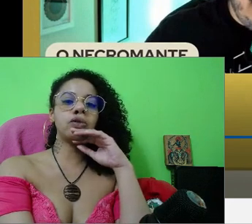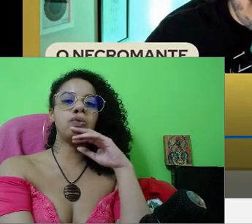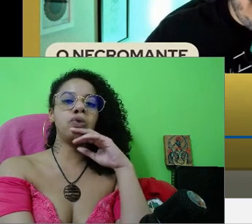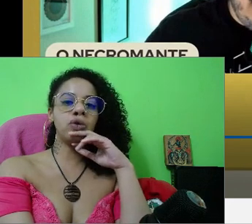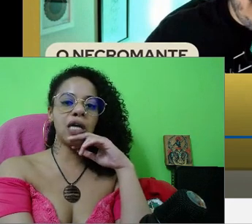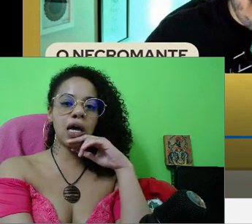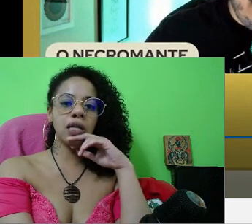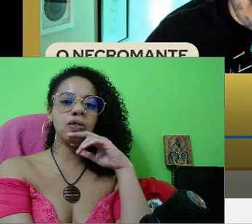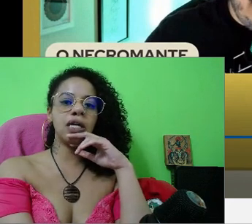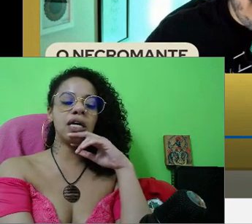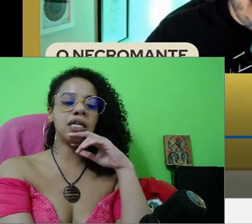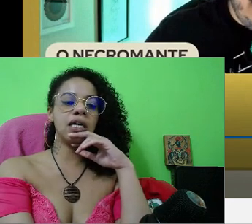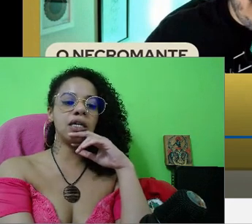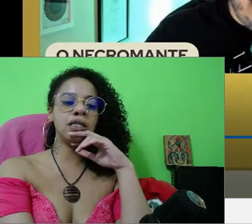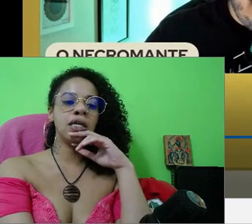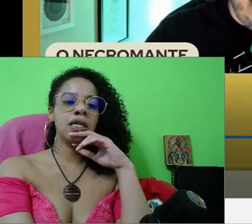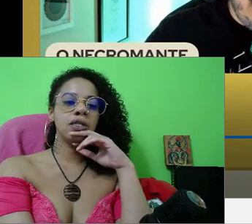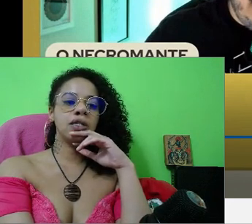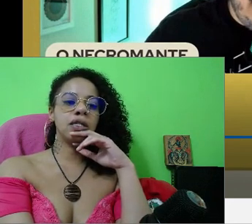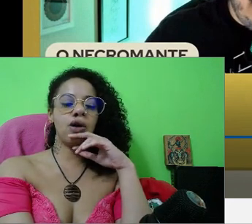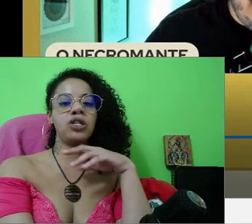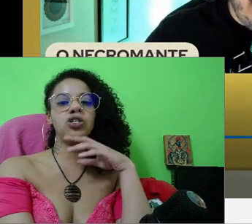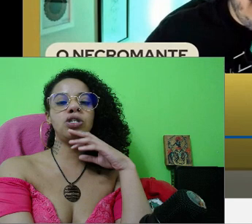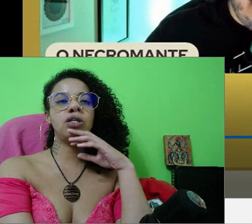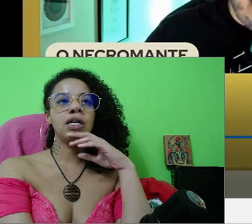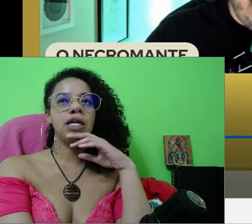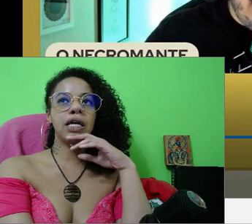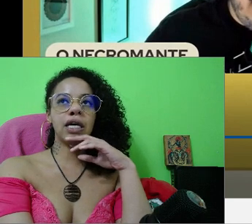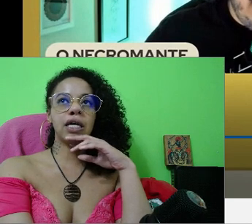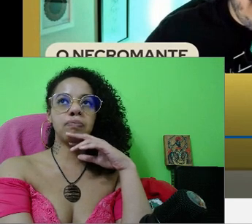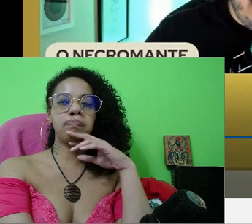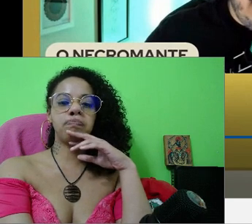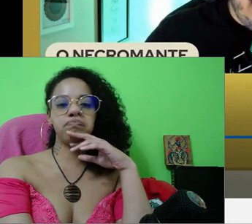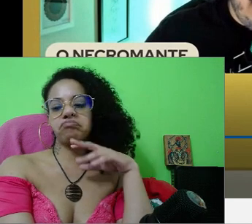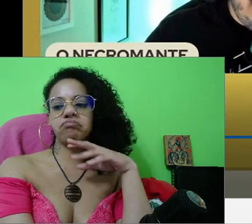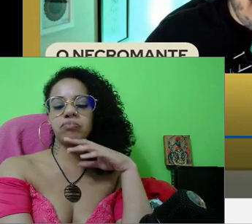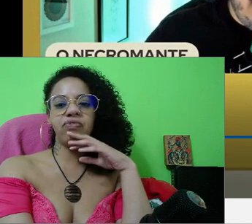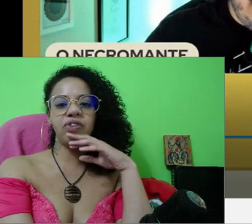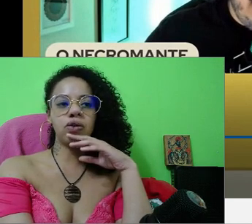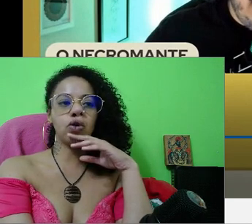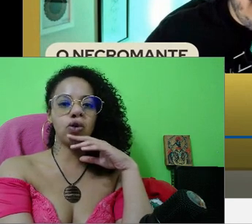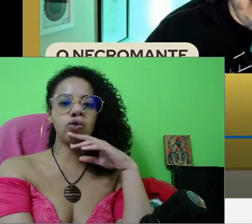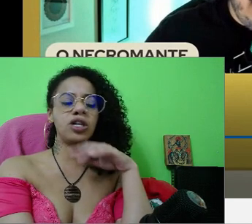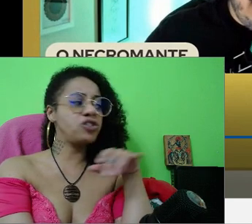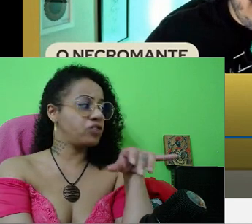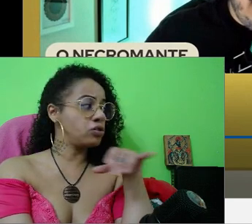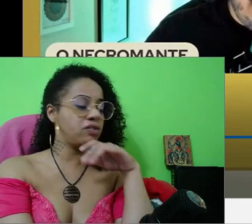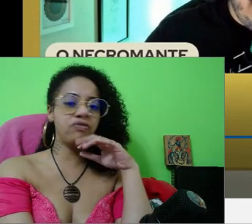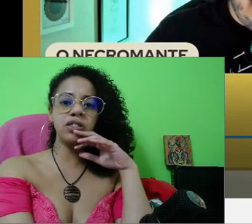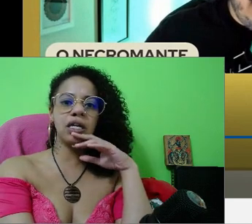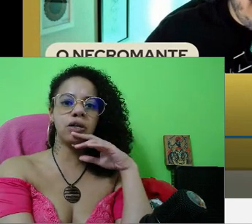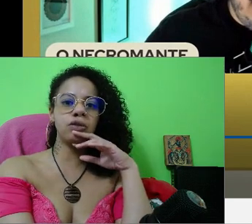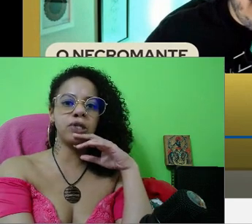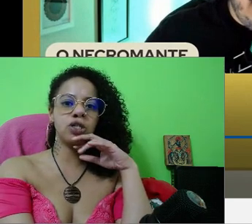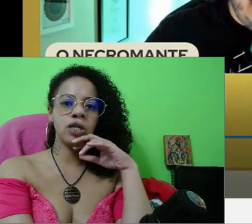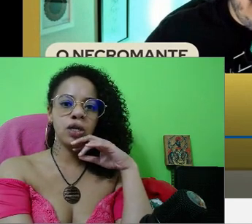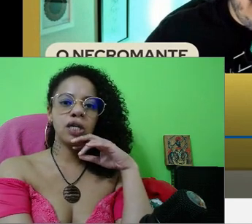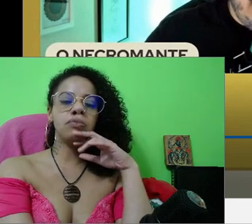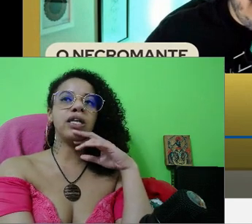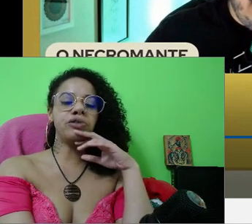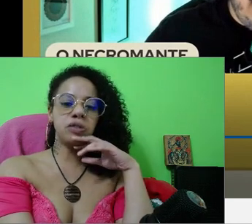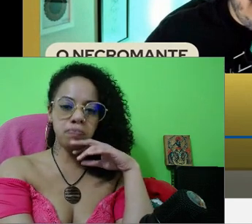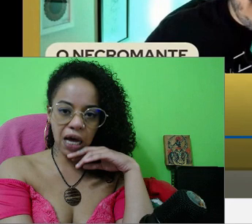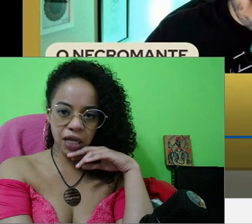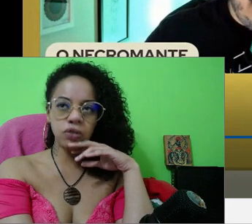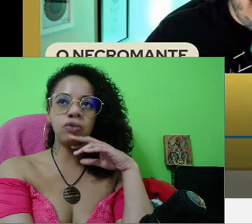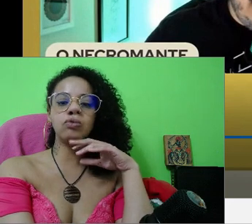então eu sou muito grato né a quem realmente enfim colou no coletivo inclusive você é negro nude